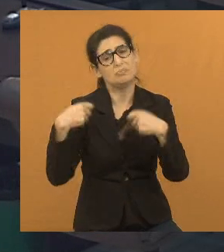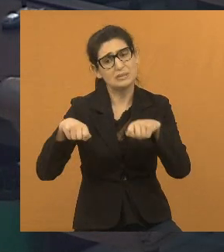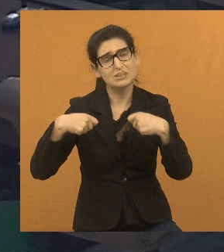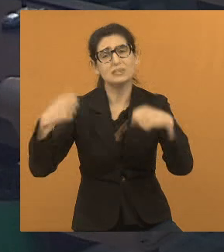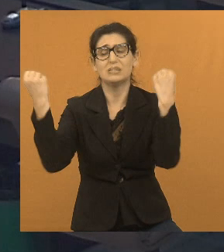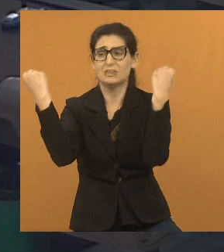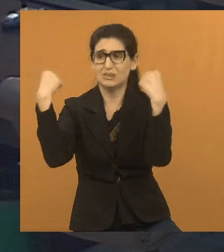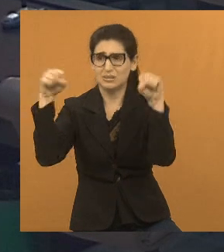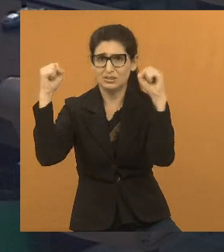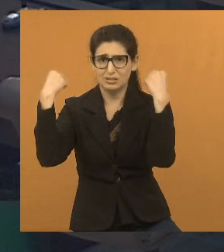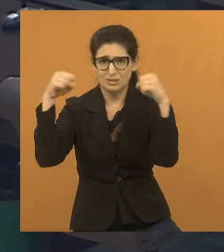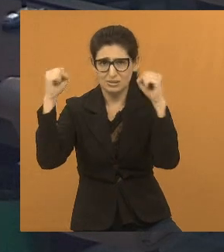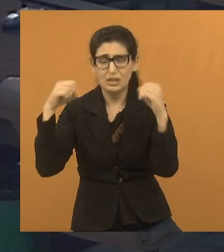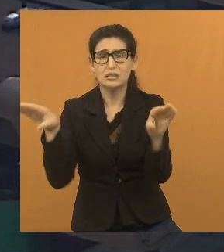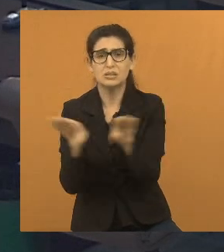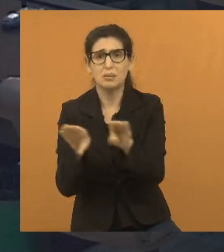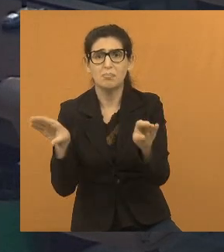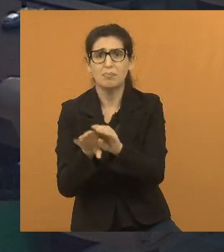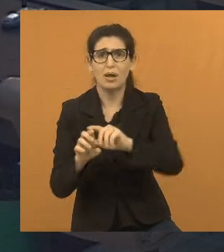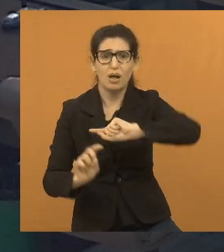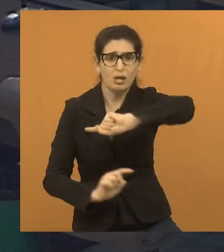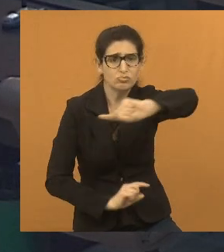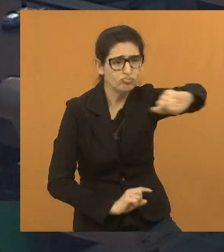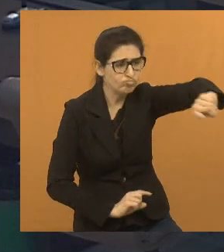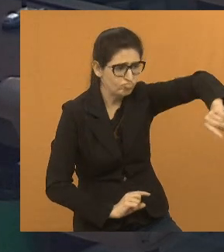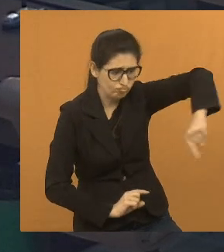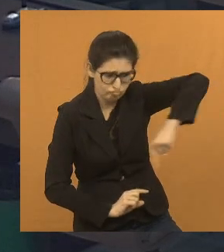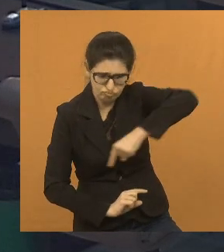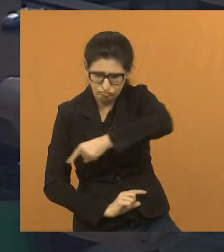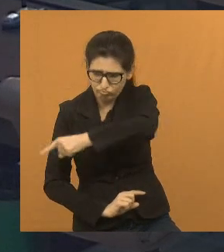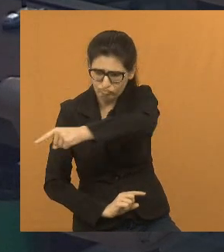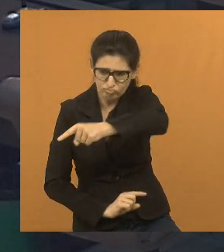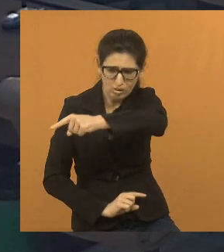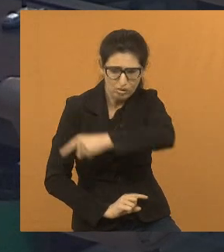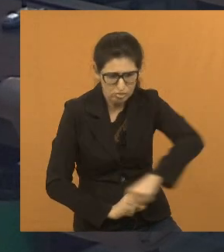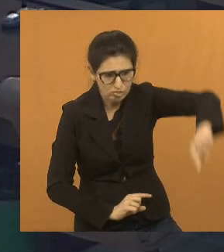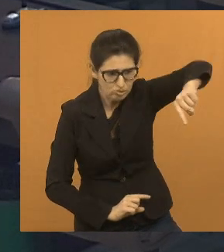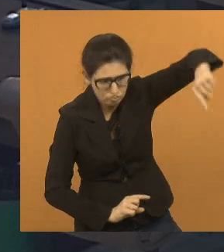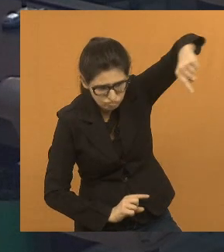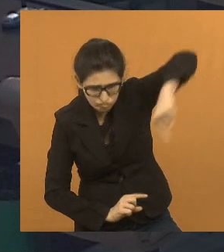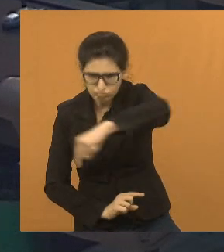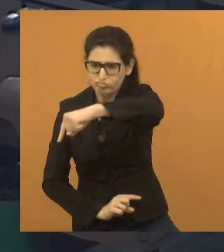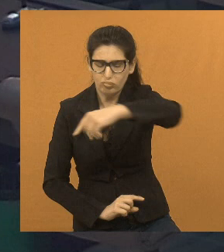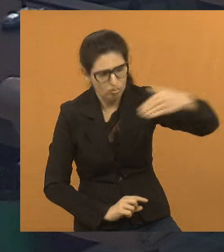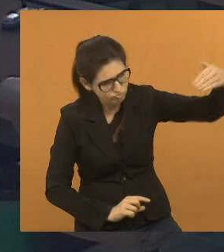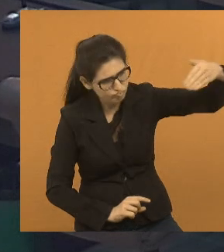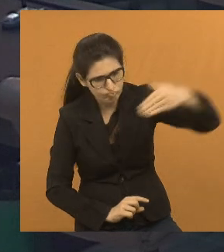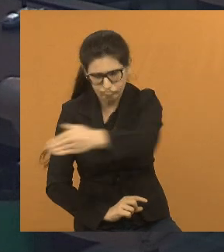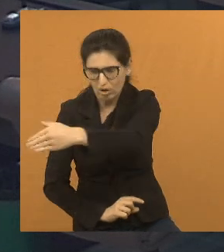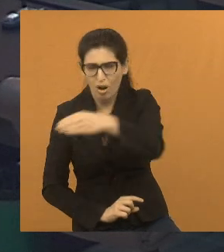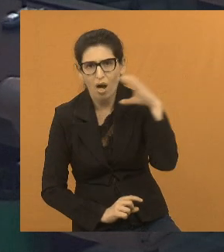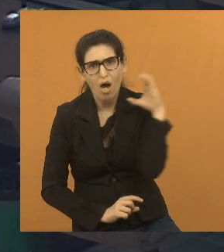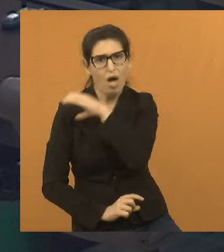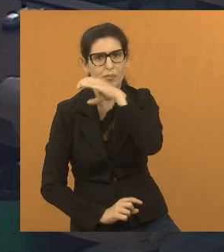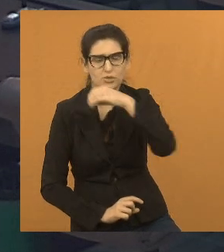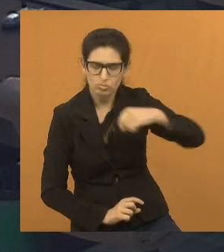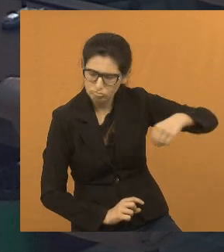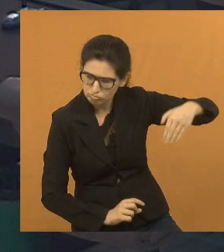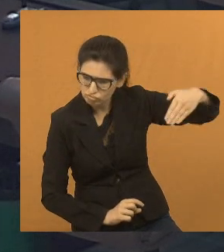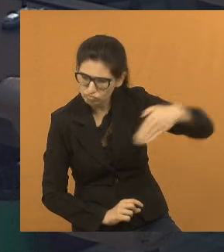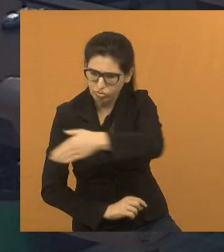mas evidentemente que a parte do Antônio Roberto Martins refere-se apenas a essa rodovia Geraldo